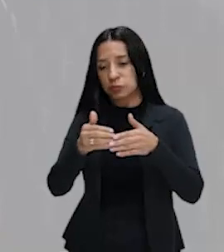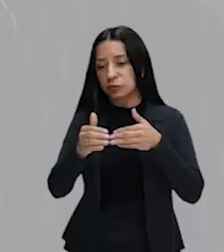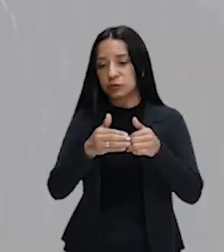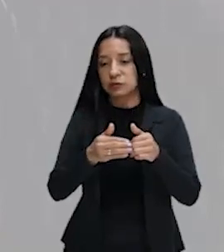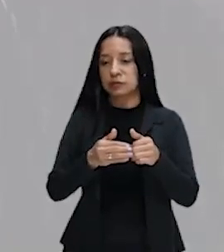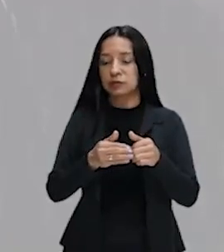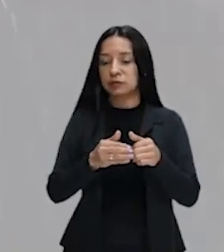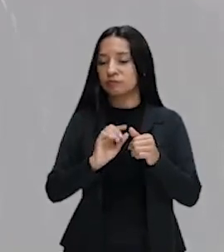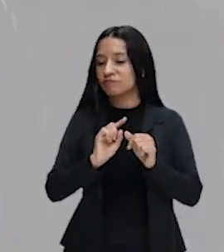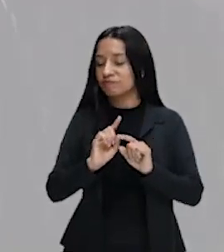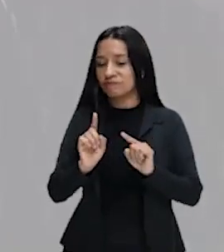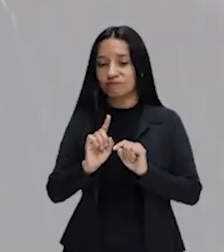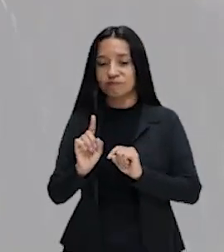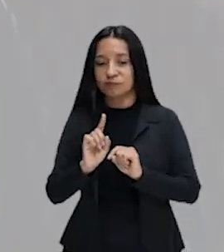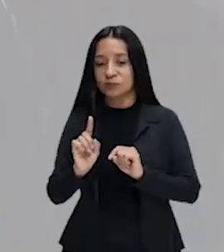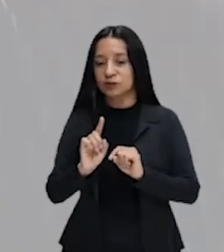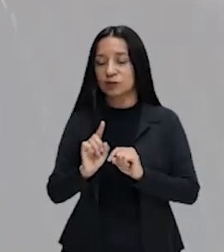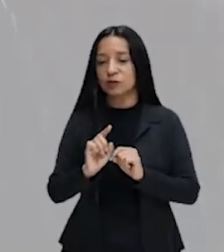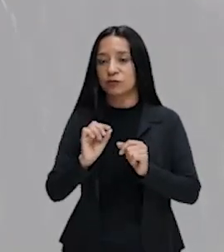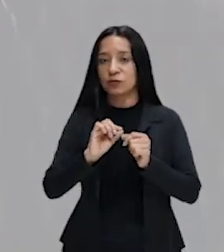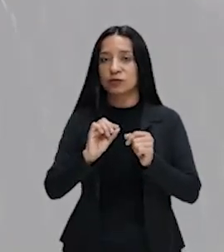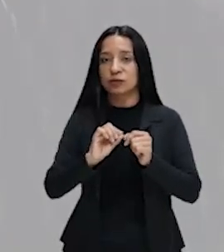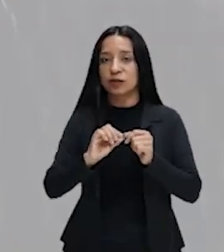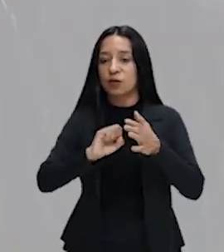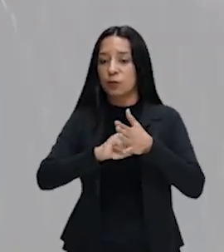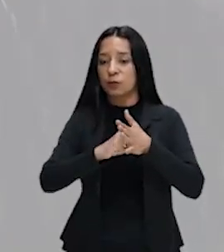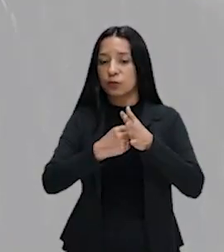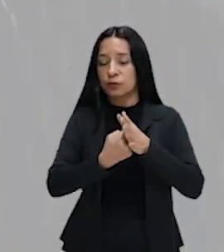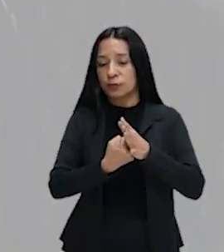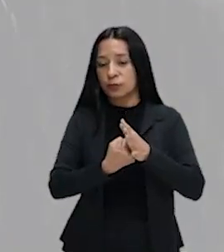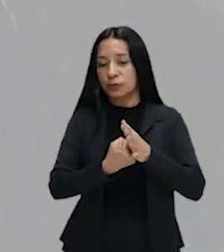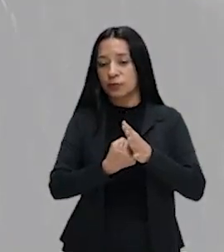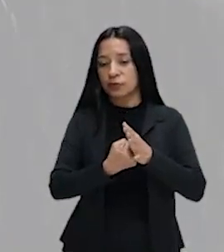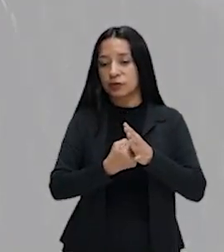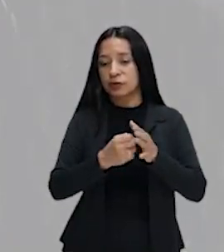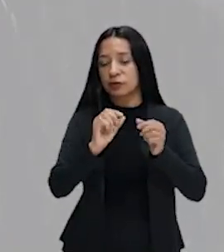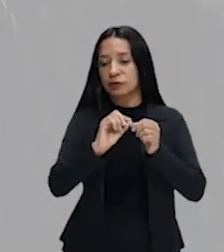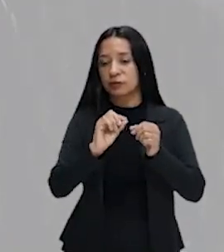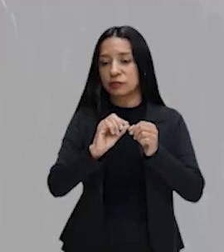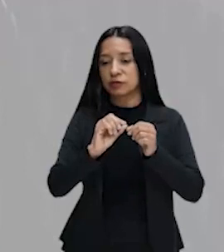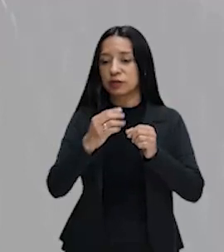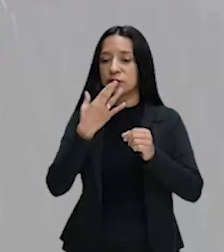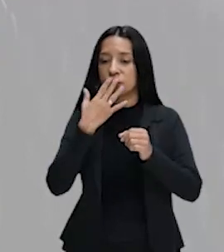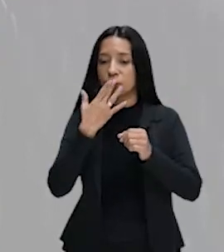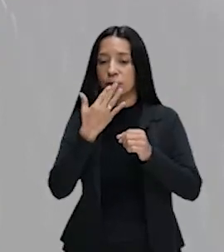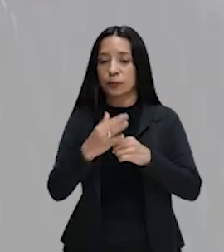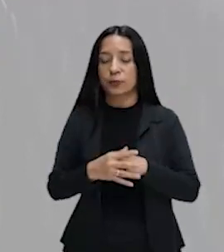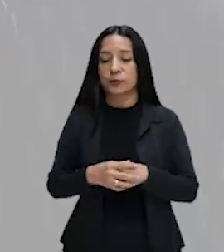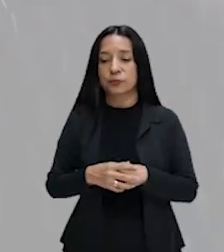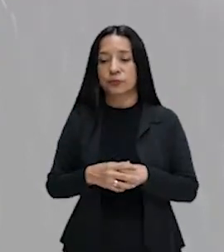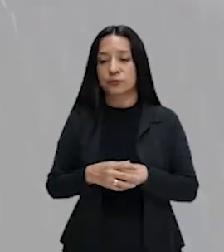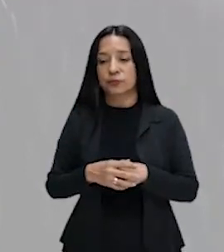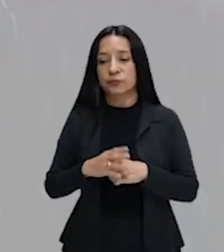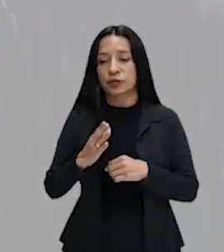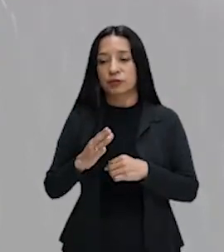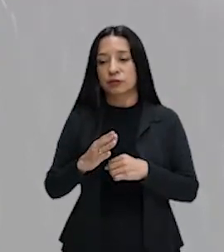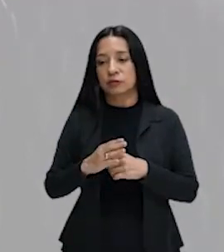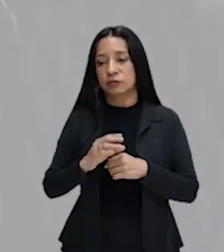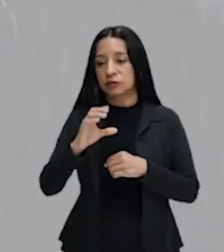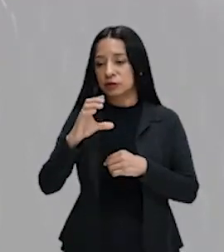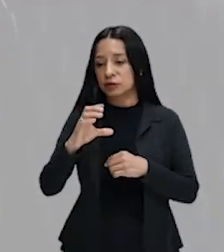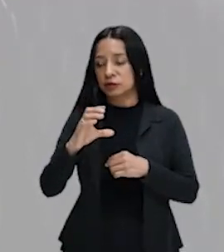azinho, ele não vai de jeito nenhum inibir produzir esses pigmentos aqui. Já o Czinho,